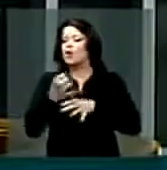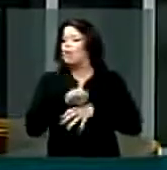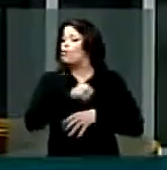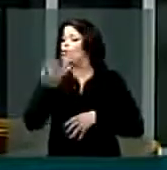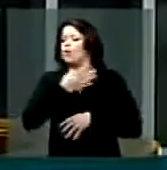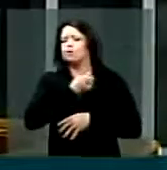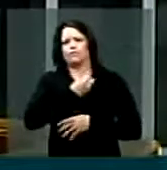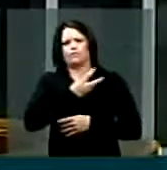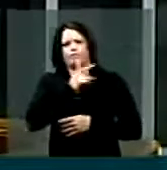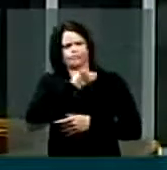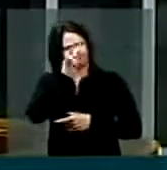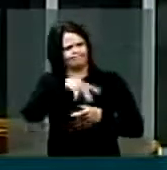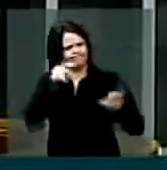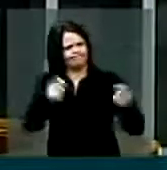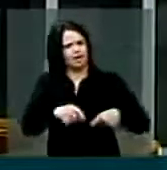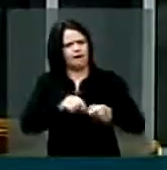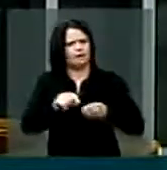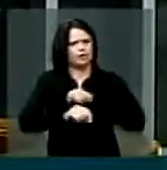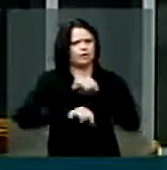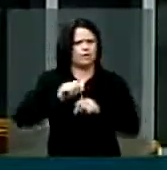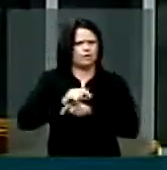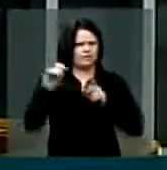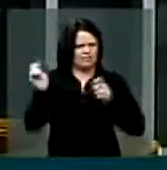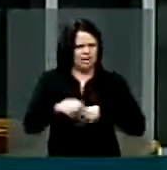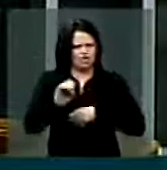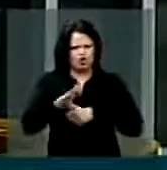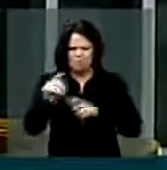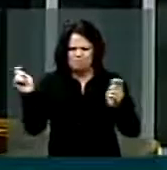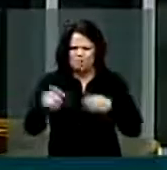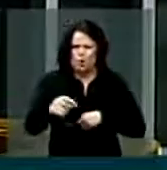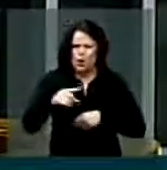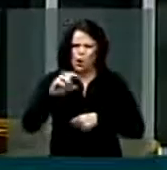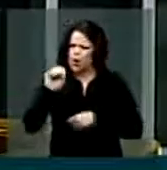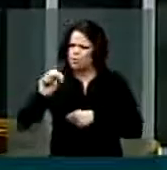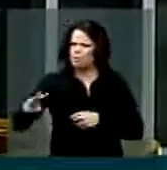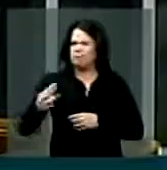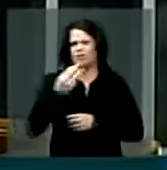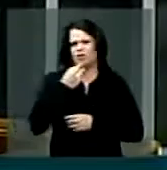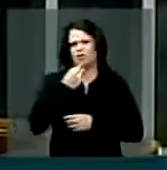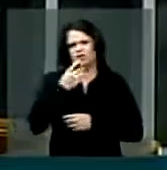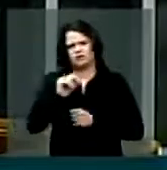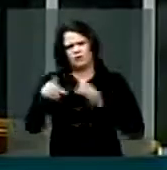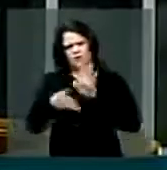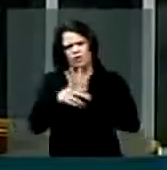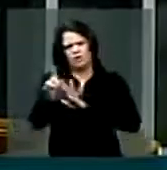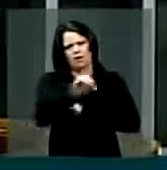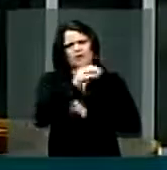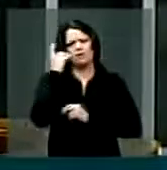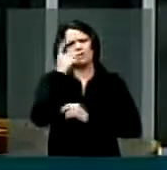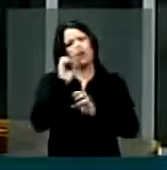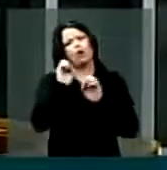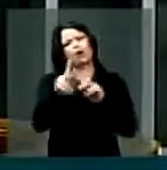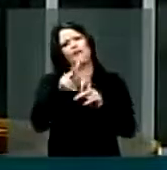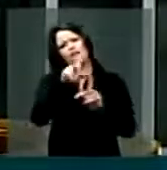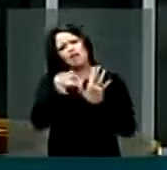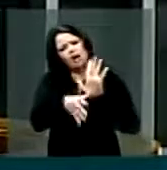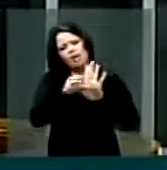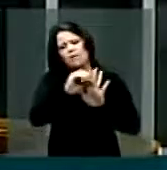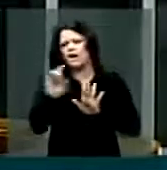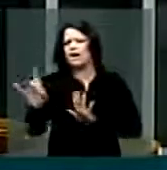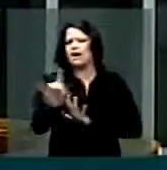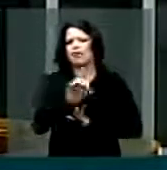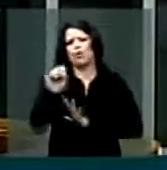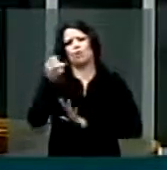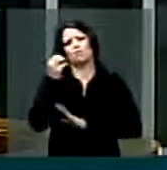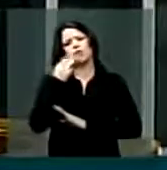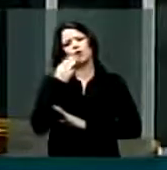possível executar. É possível só é possível executar 8 milhões para cada parlamentar? Então, as emendas serão de 8 milhões e